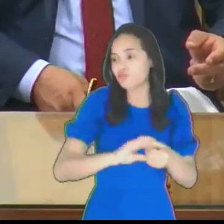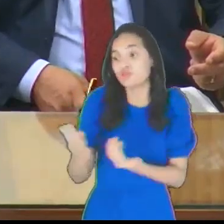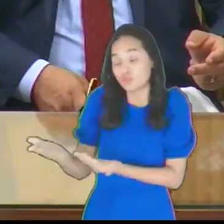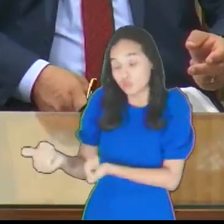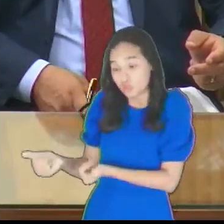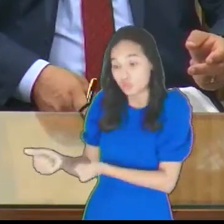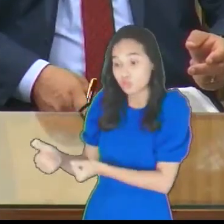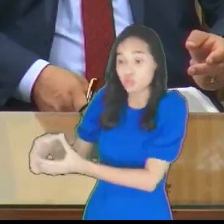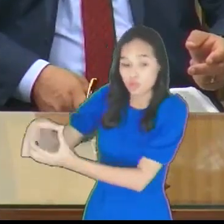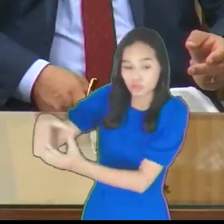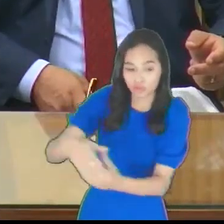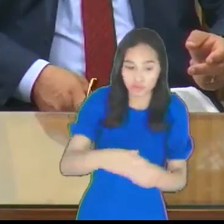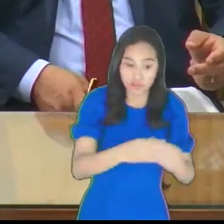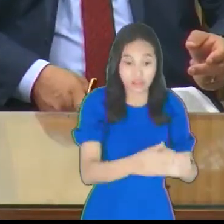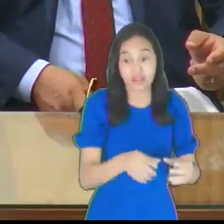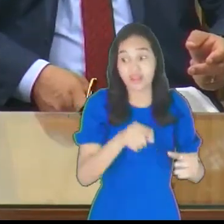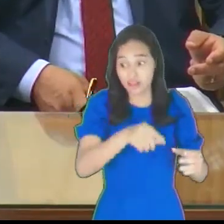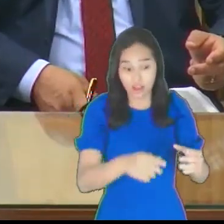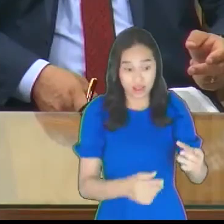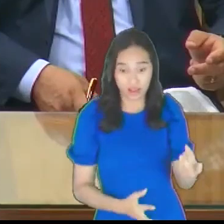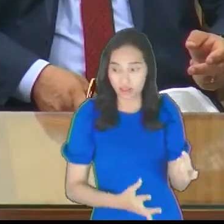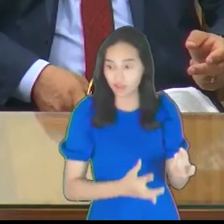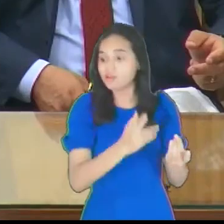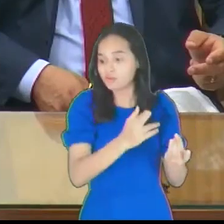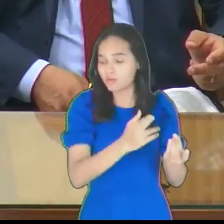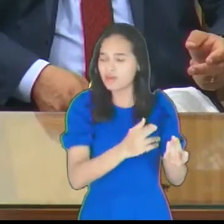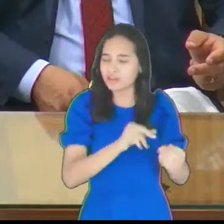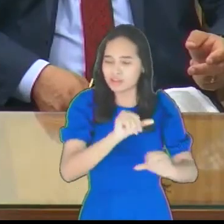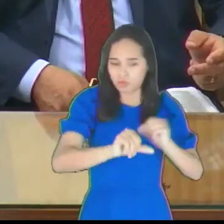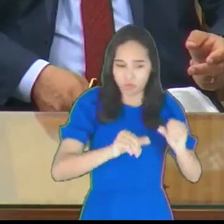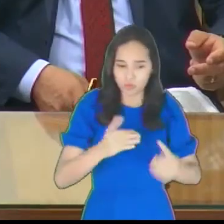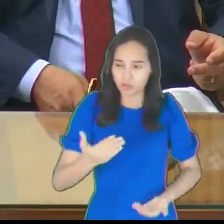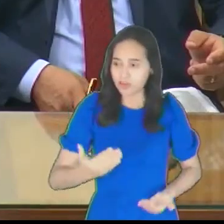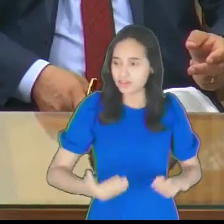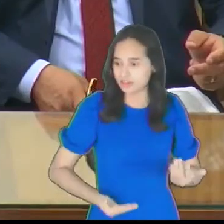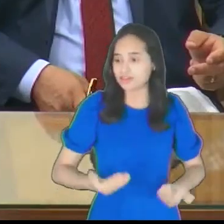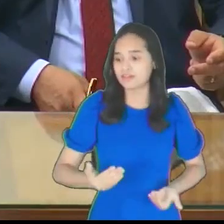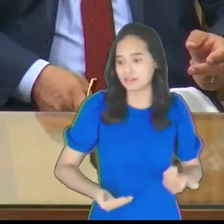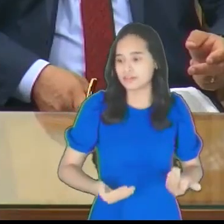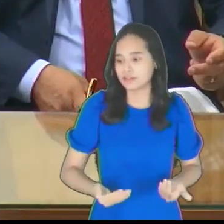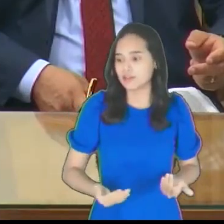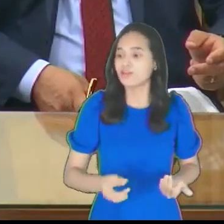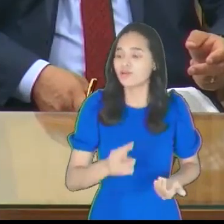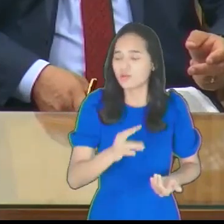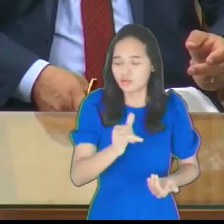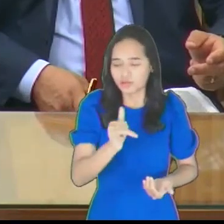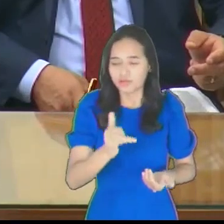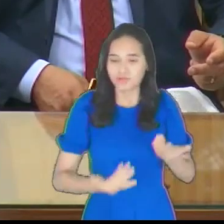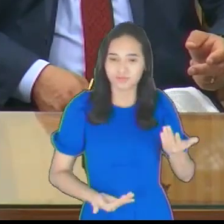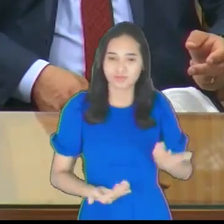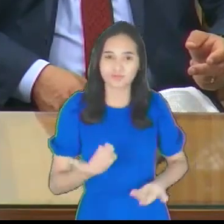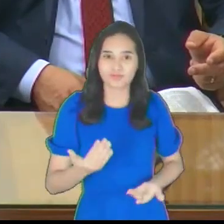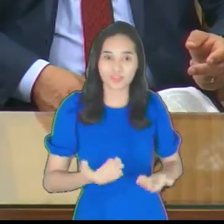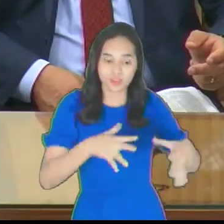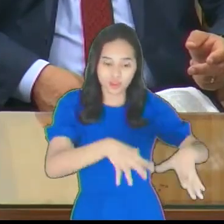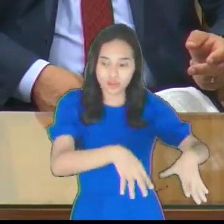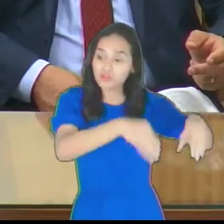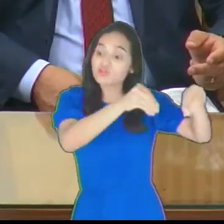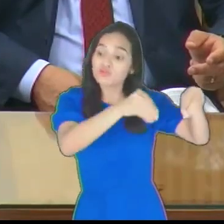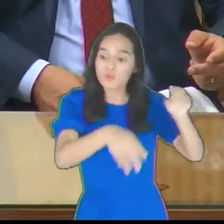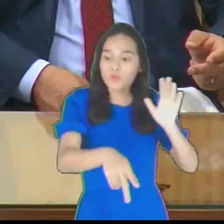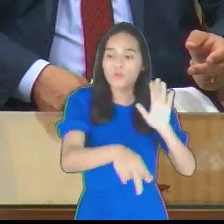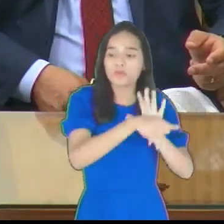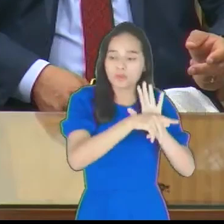Lá eles vão ser castrados. Lá eles vão virar eunuco. E eles vão servir no palácio